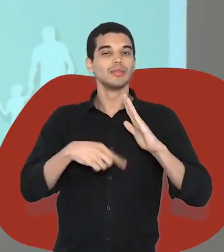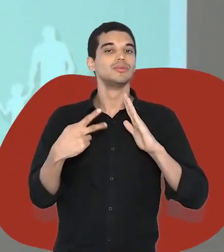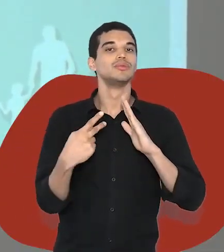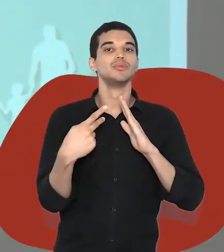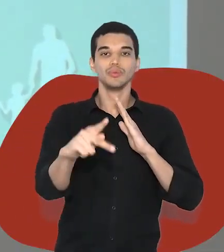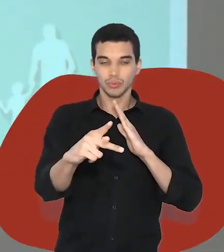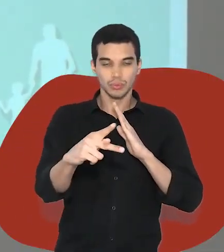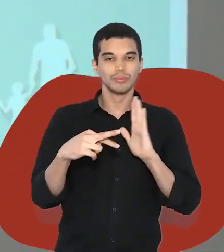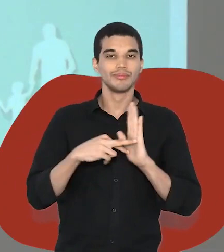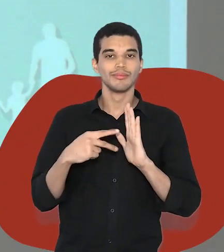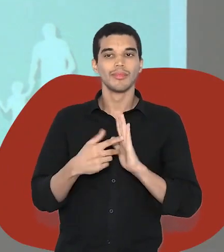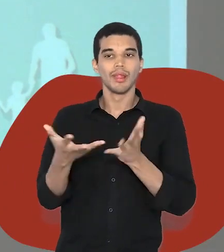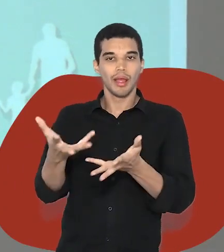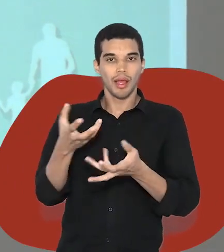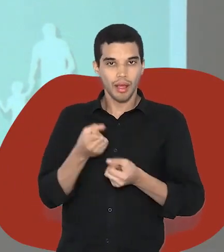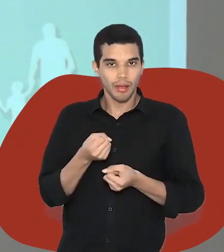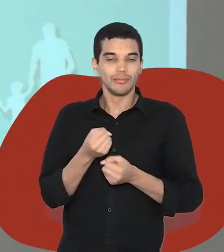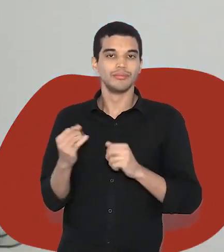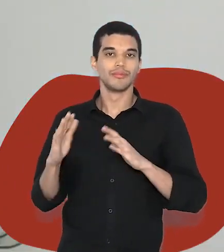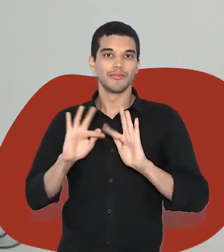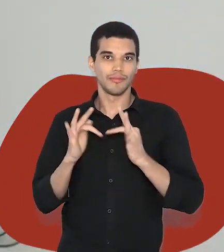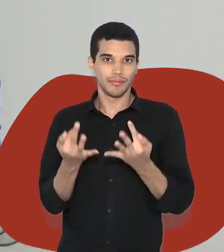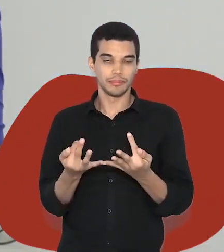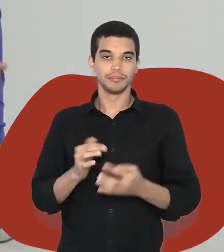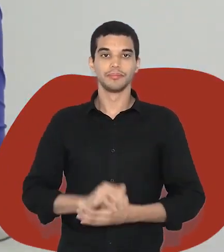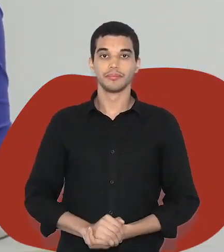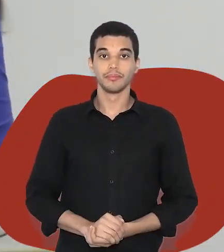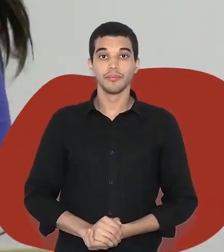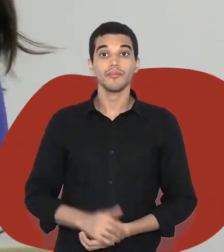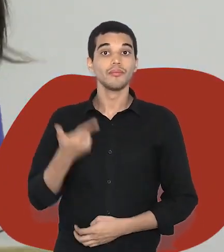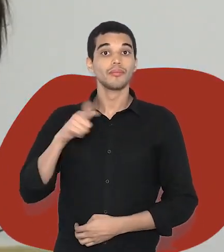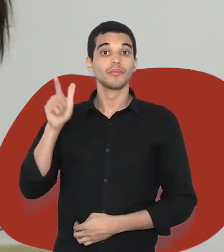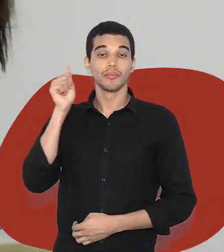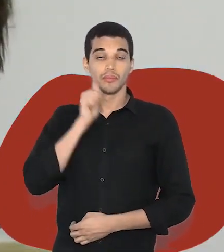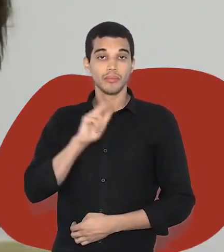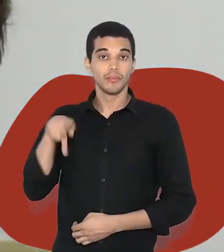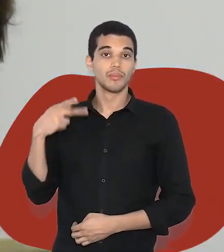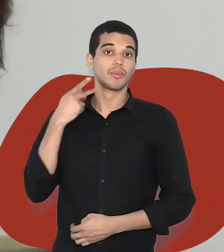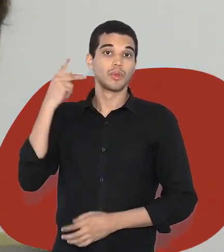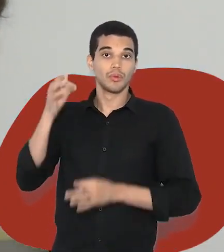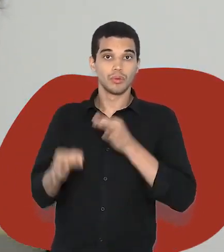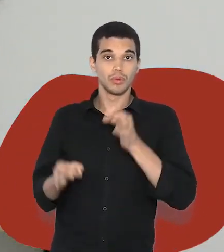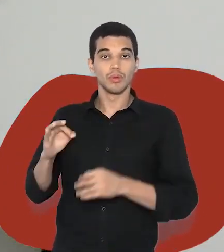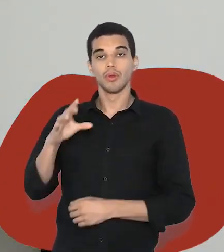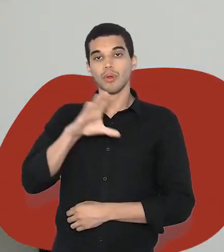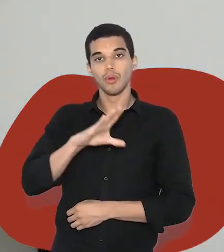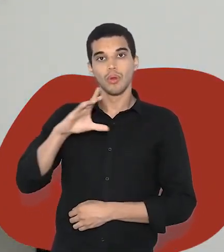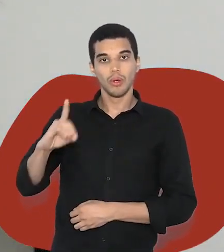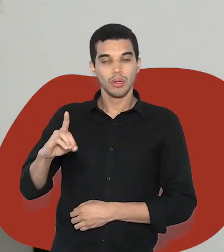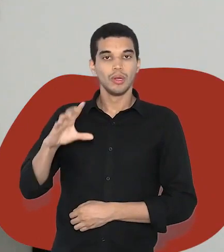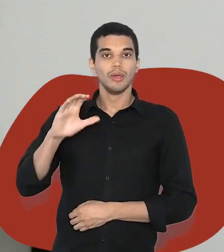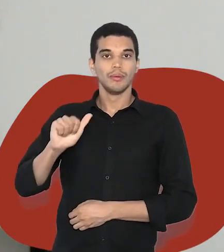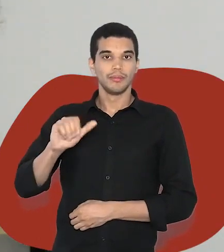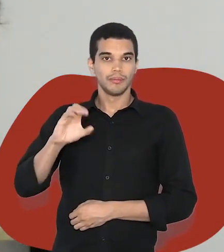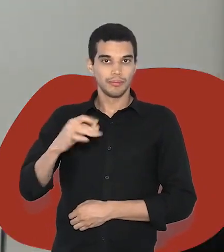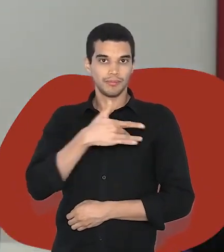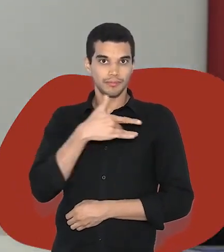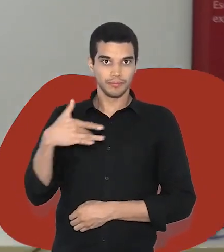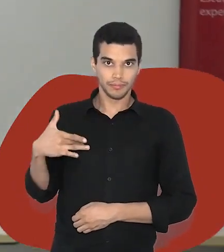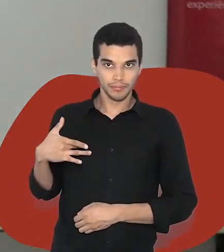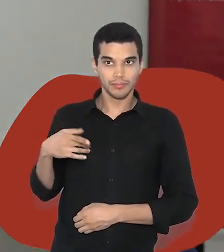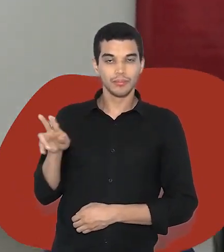implementando programas de acolhimento familiar. Já a promotora de justiça e coordenadora do CAU Saúde, Helena